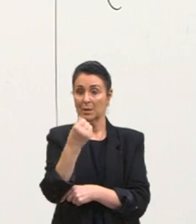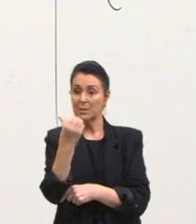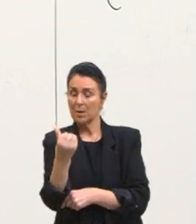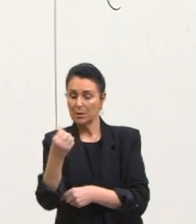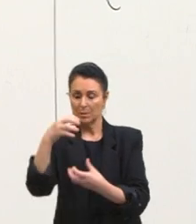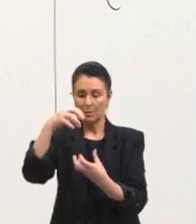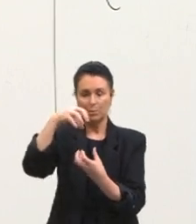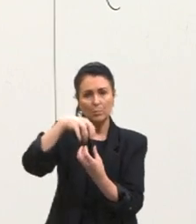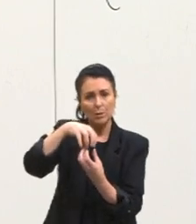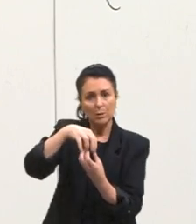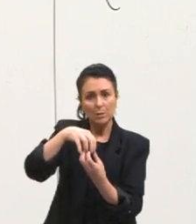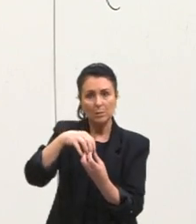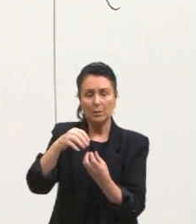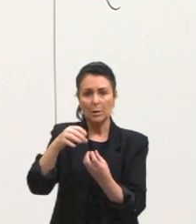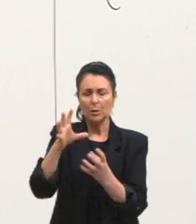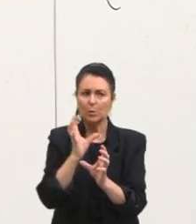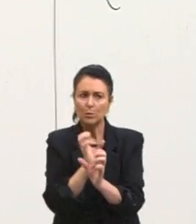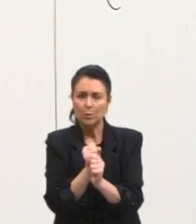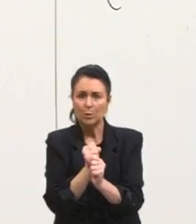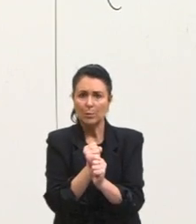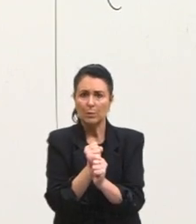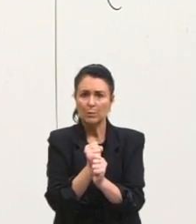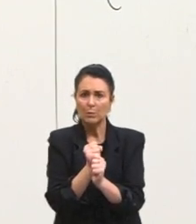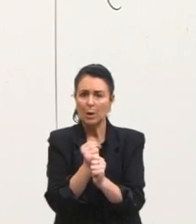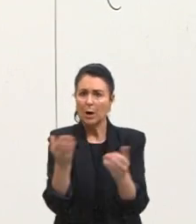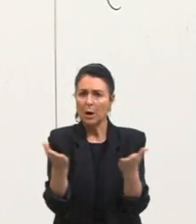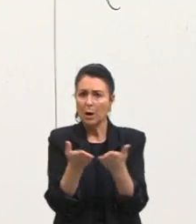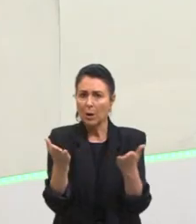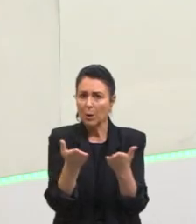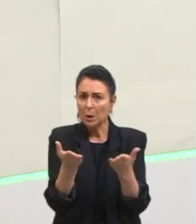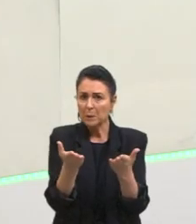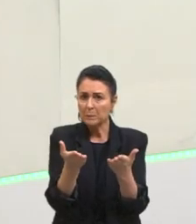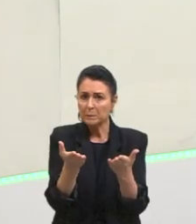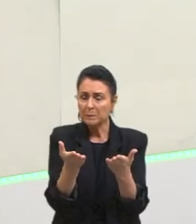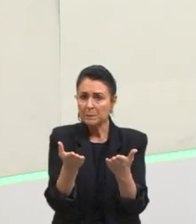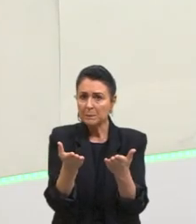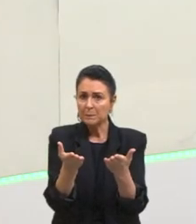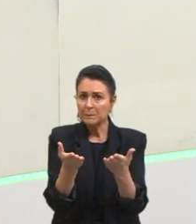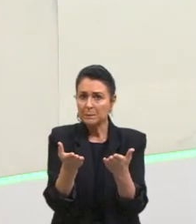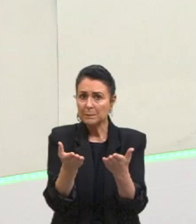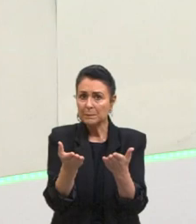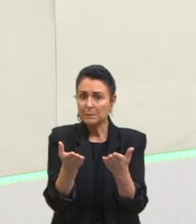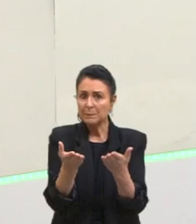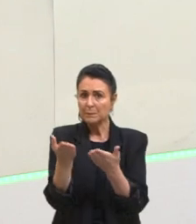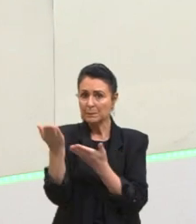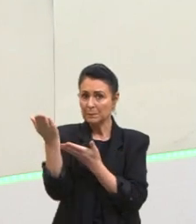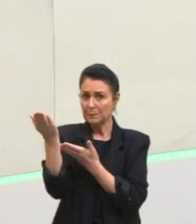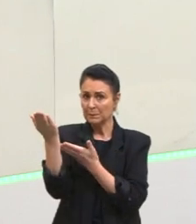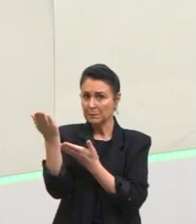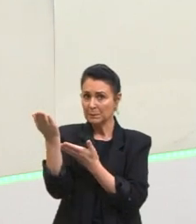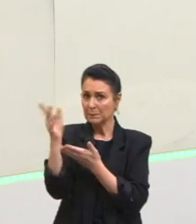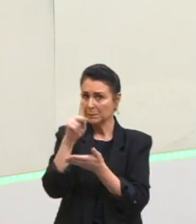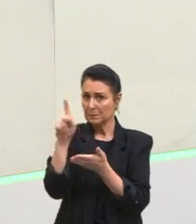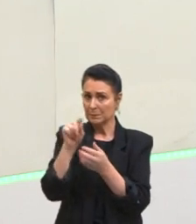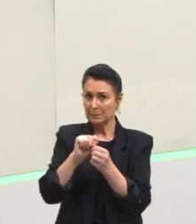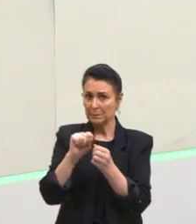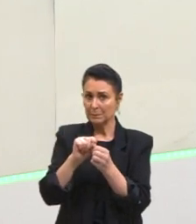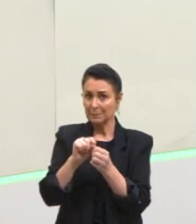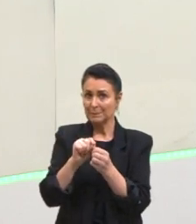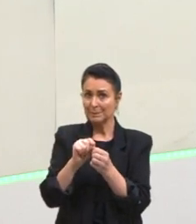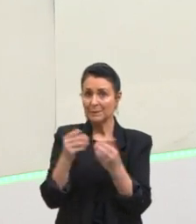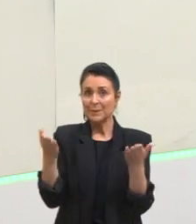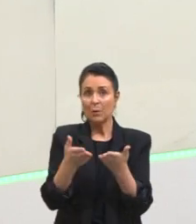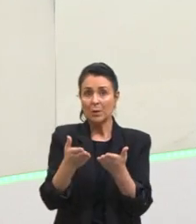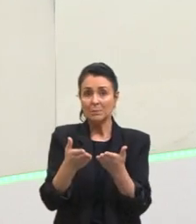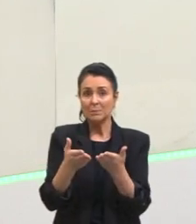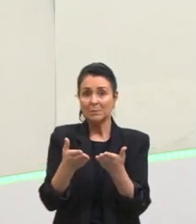Somando isso, nós temos 0 mais 6, 6, 0 mais 8, 8, 6 mais 4, 10. Tcharam,